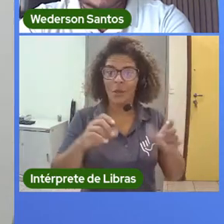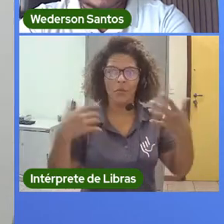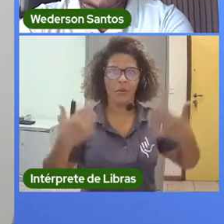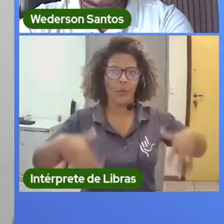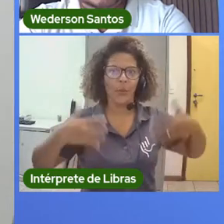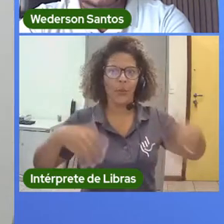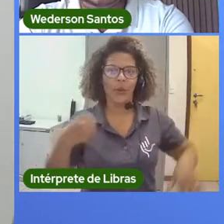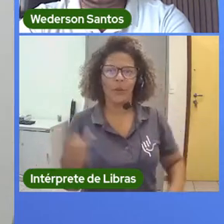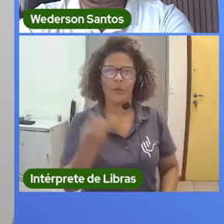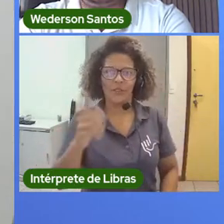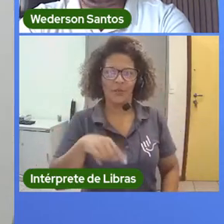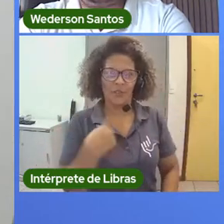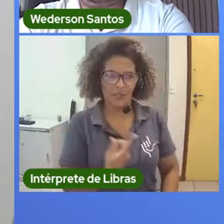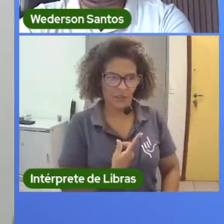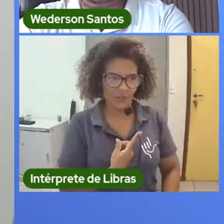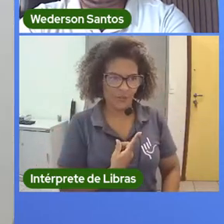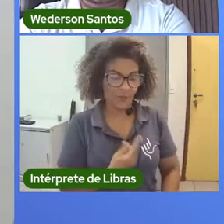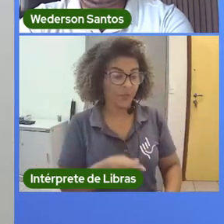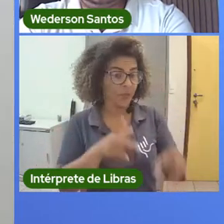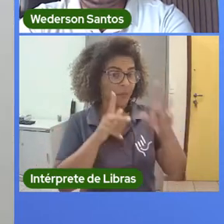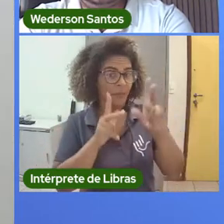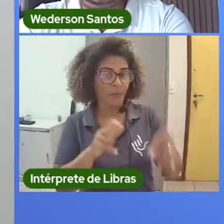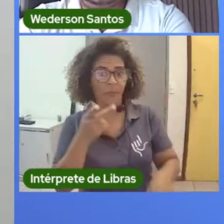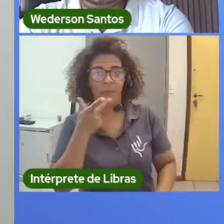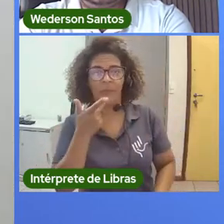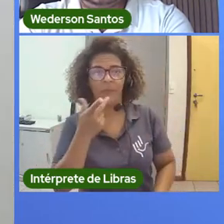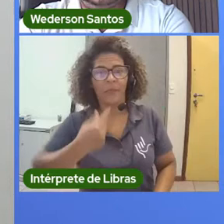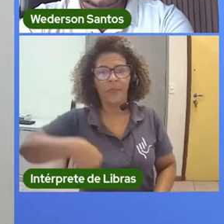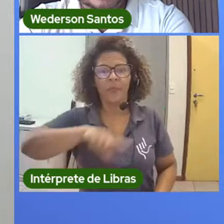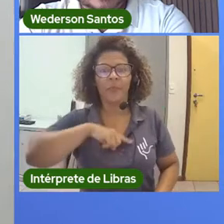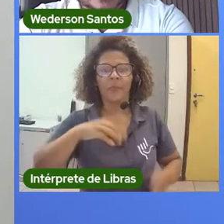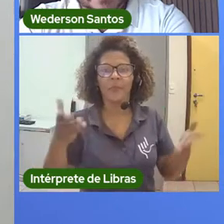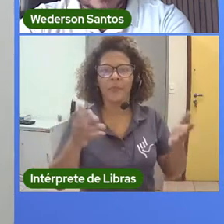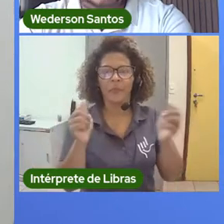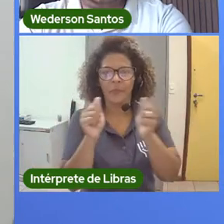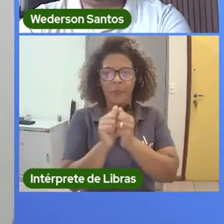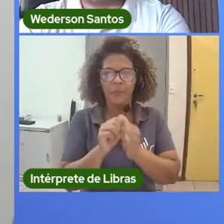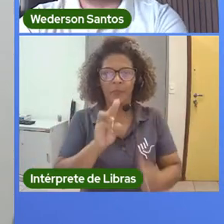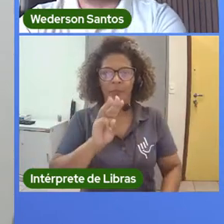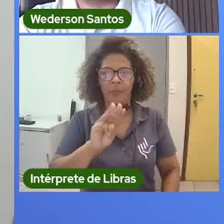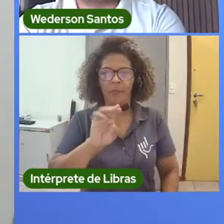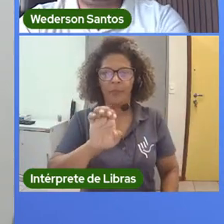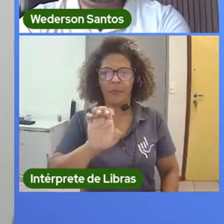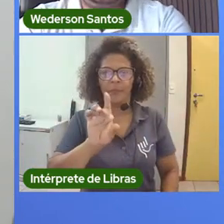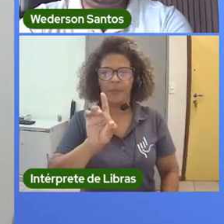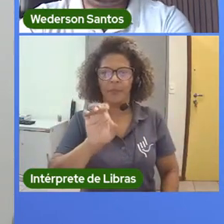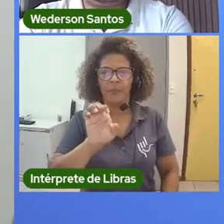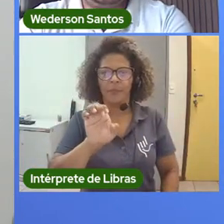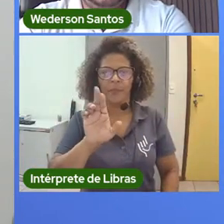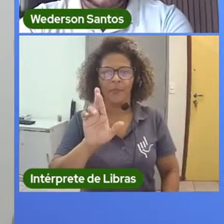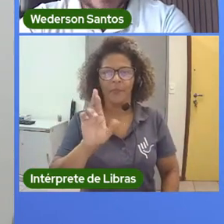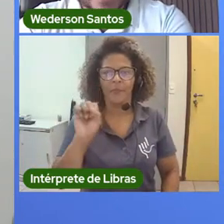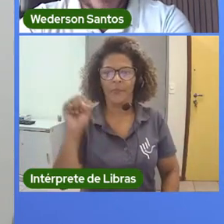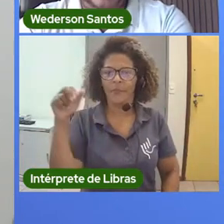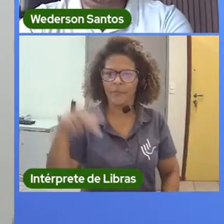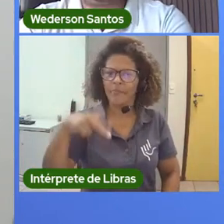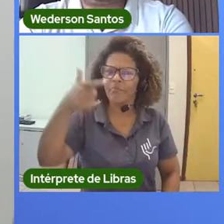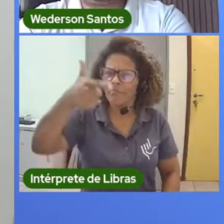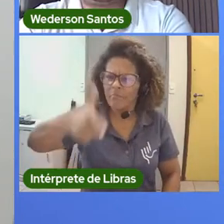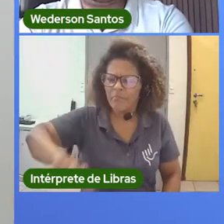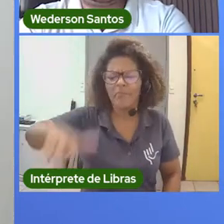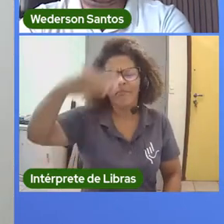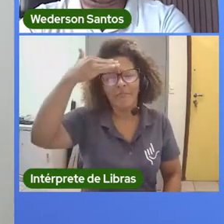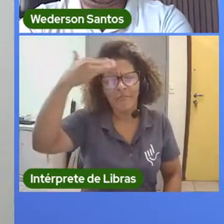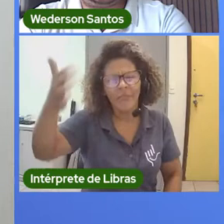importante para nós. Então, como já disse, quem está conosco hoje é o Ederson Rufino dos Santos. Ederson, mais uma vez, muito obrigado pelo convite.